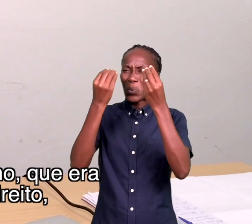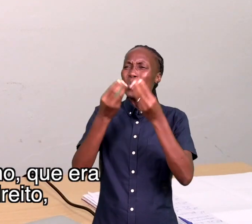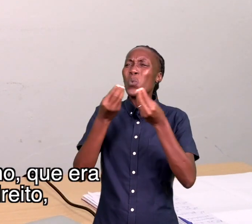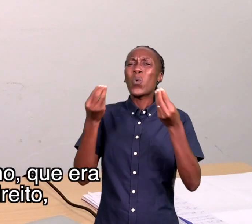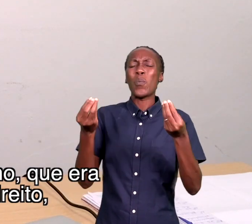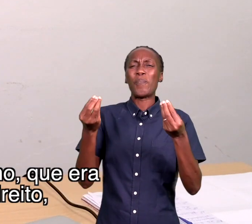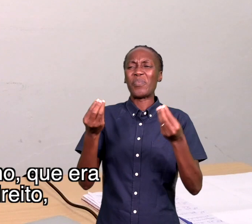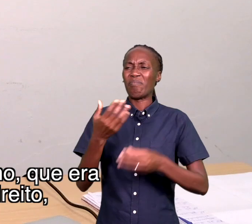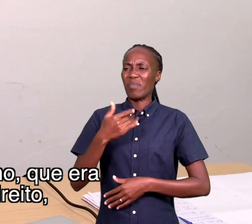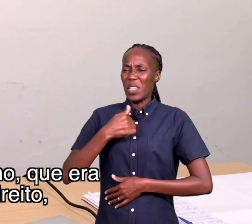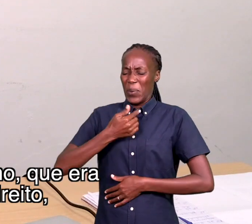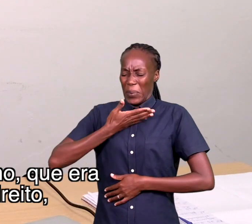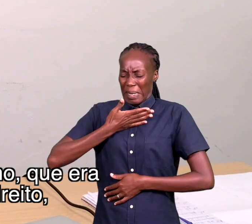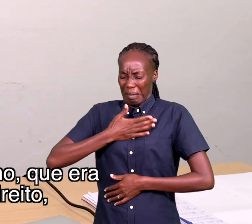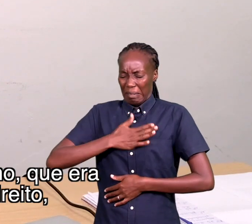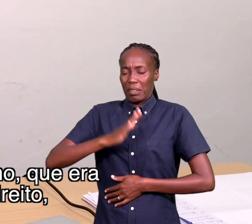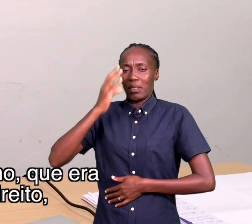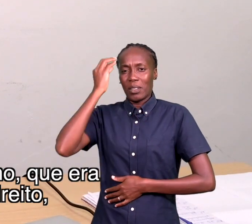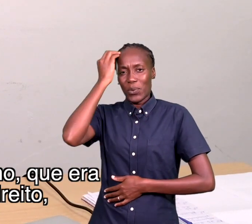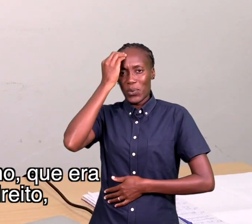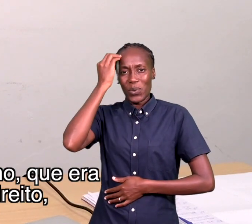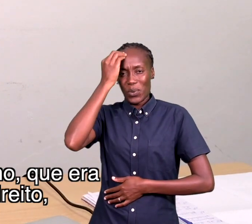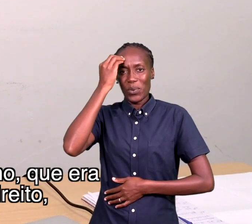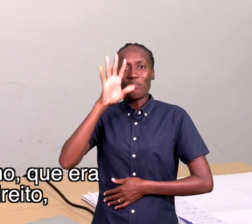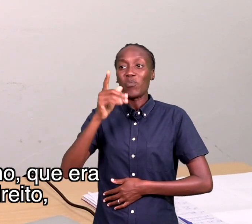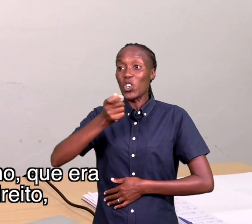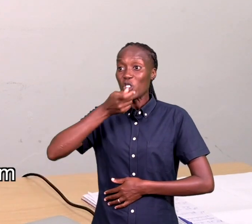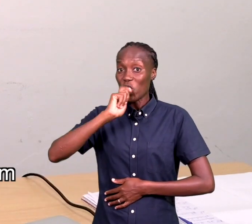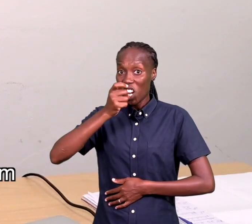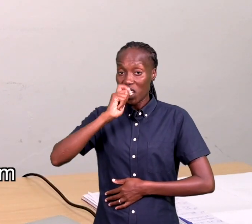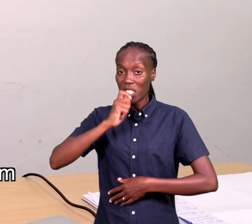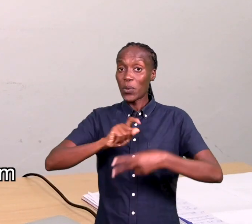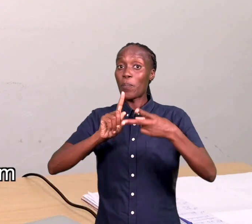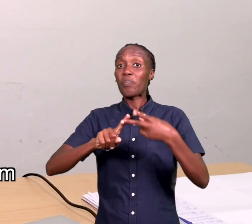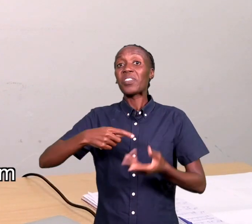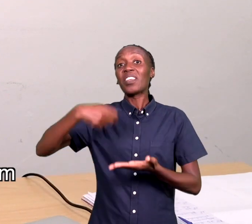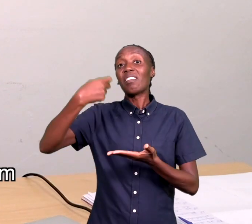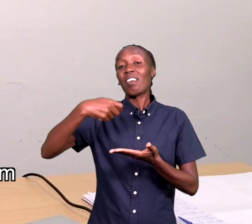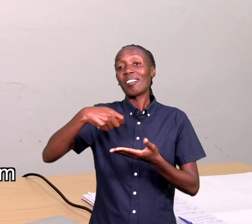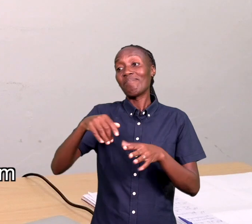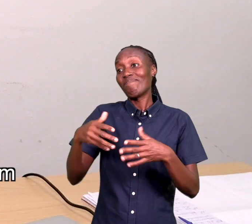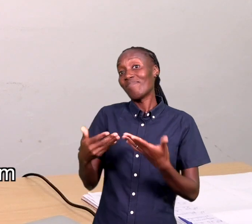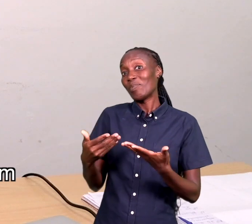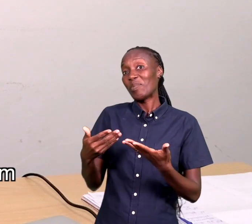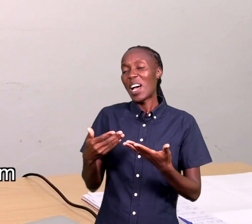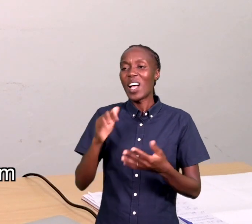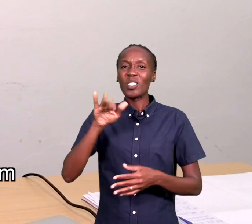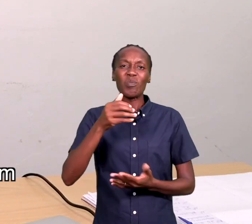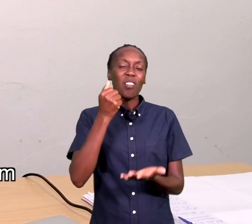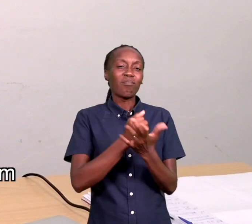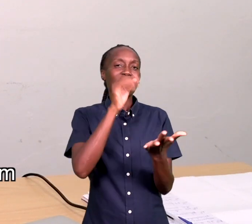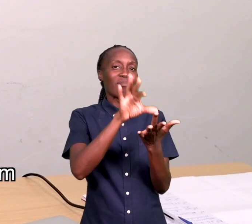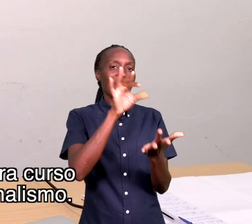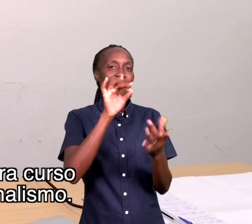jornalismo, que era meu sonho de infância, e direito. Mas as coisas apontaram mais para o